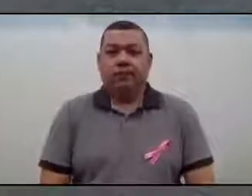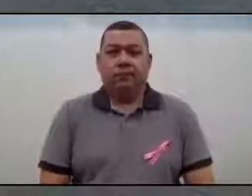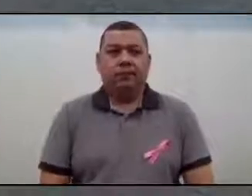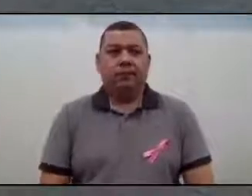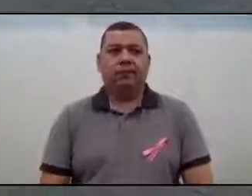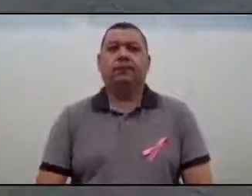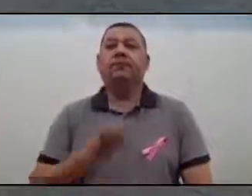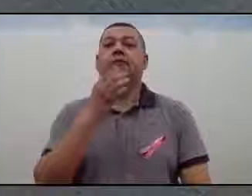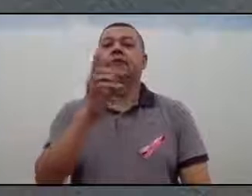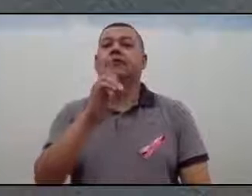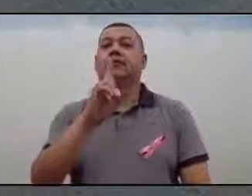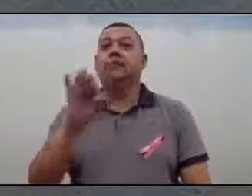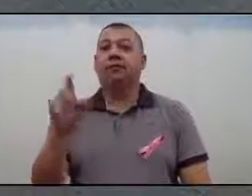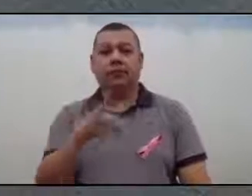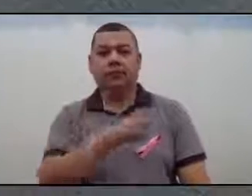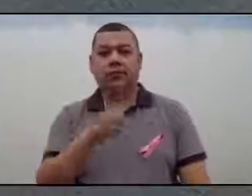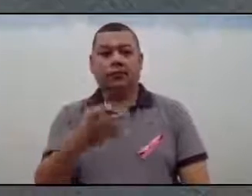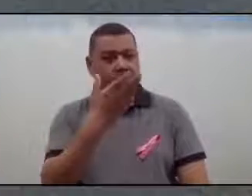Bom dia, senhor presidente.